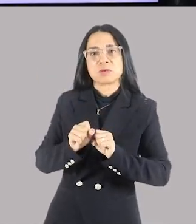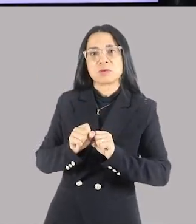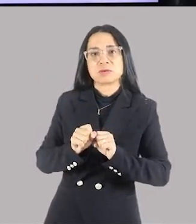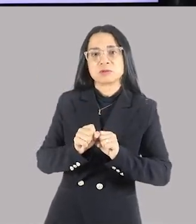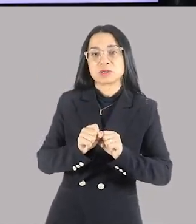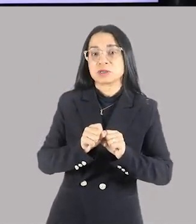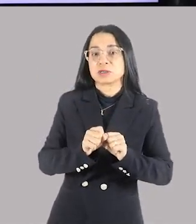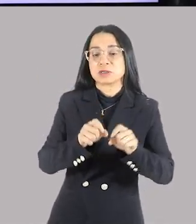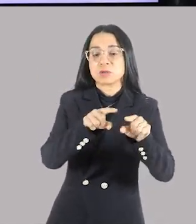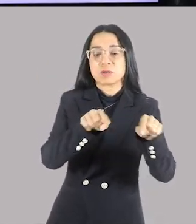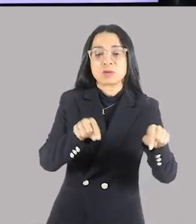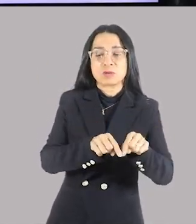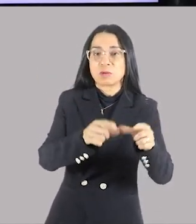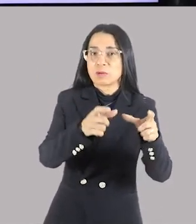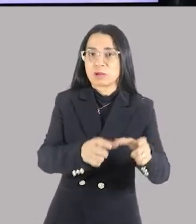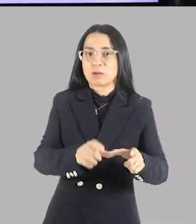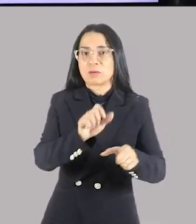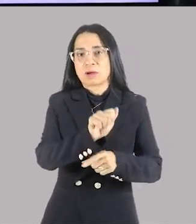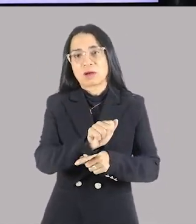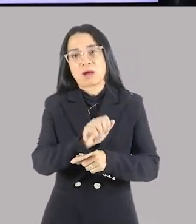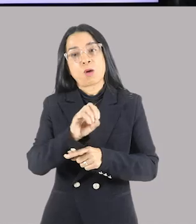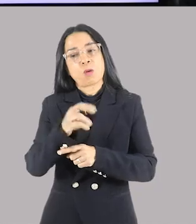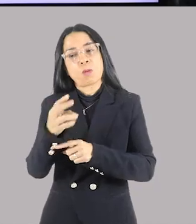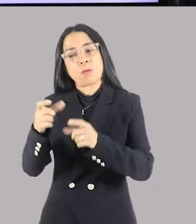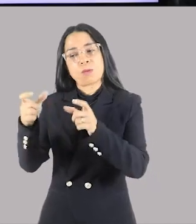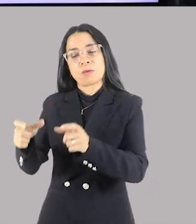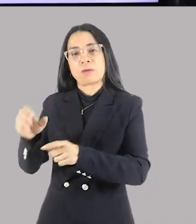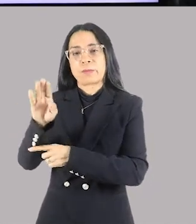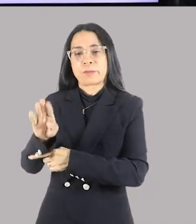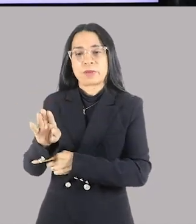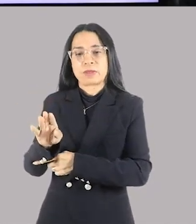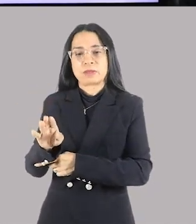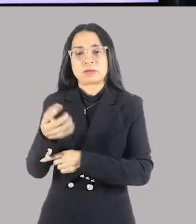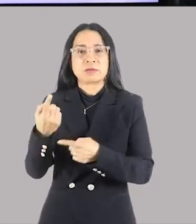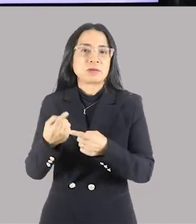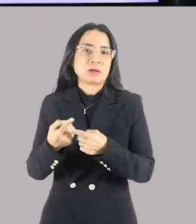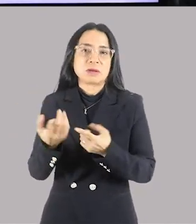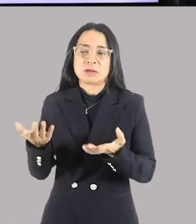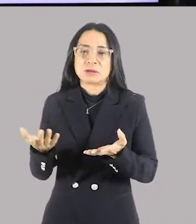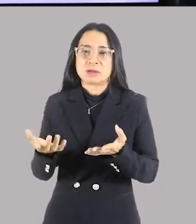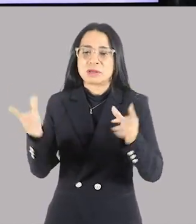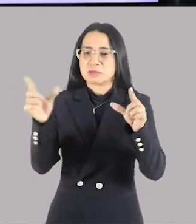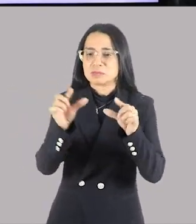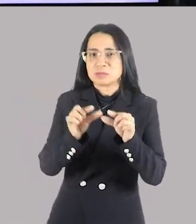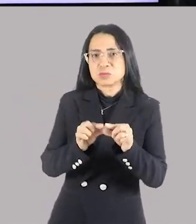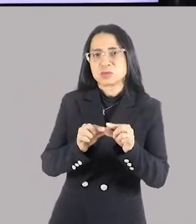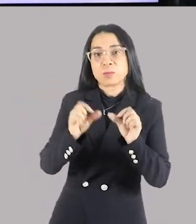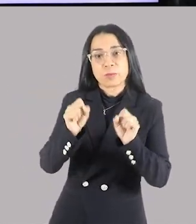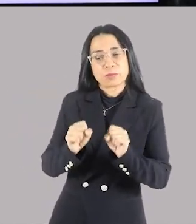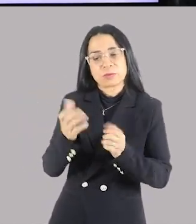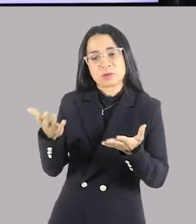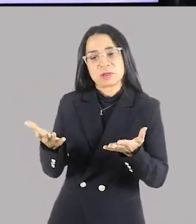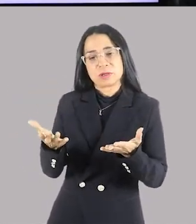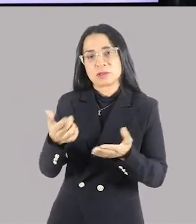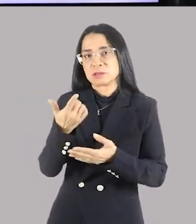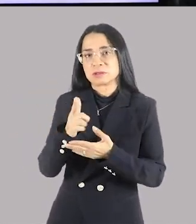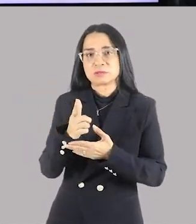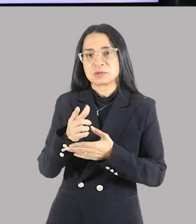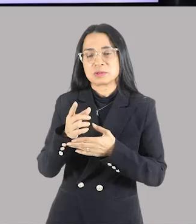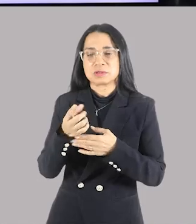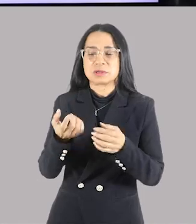papel decisório, o seu poder decisório é diminuto, porque ele não tem autonomia técnica, não tem autonomia financeira e não tem